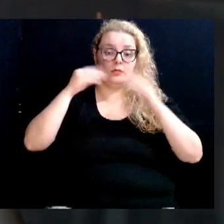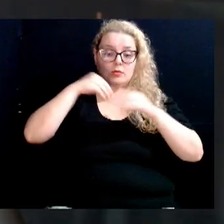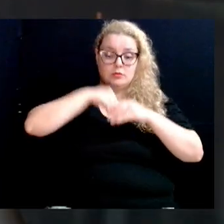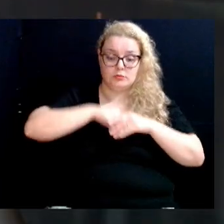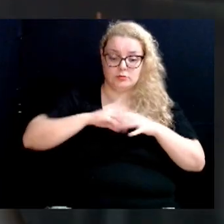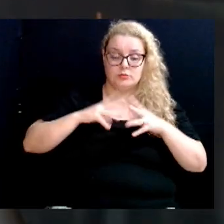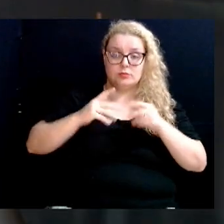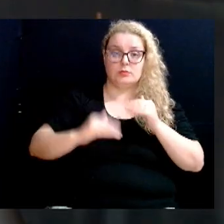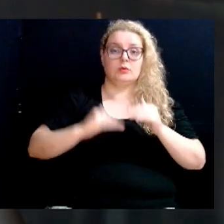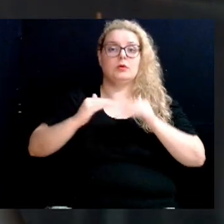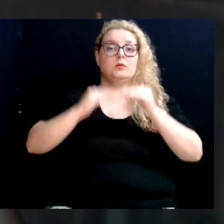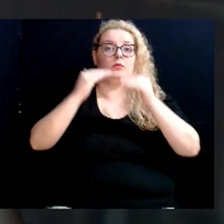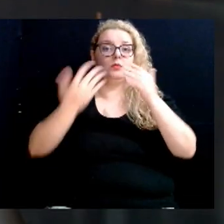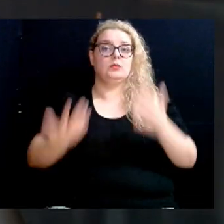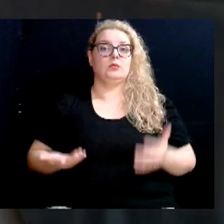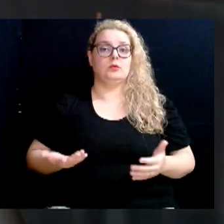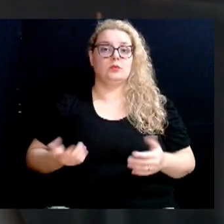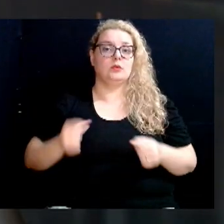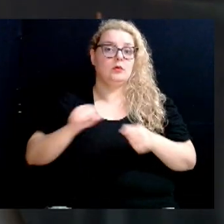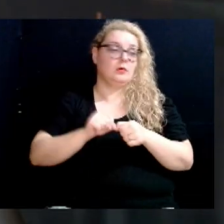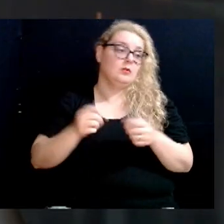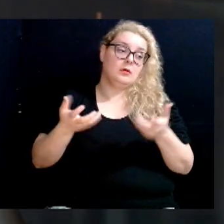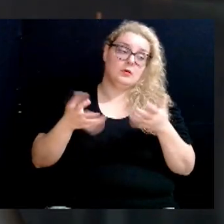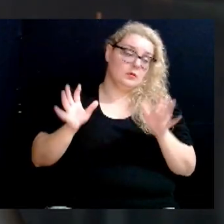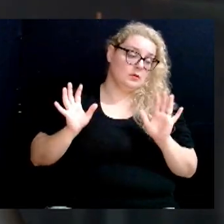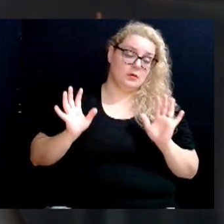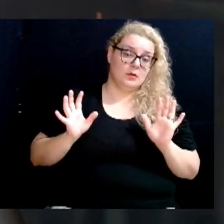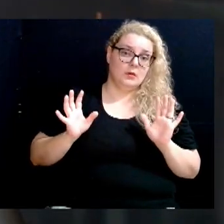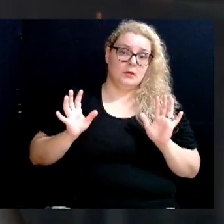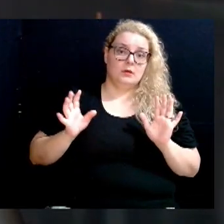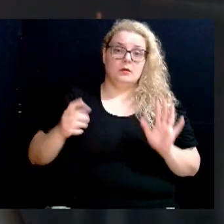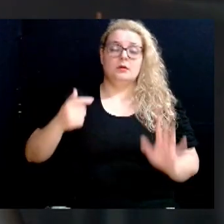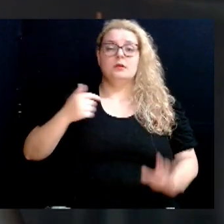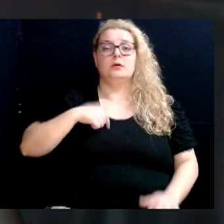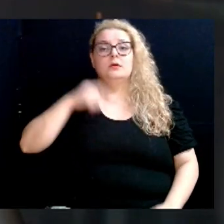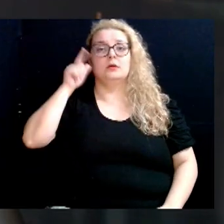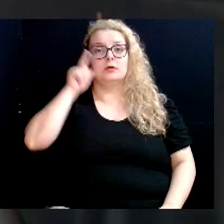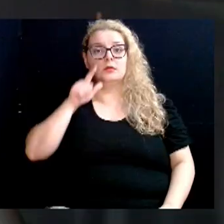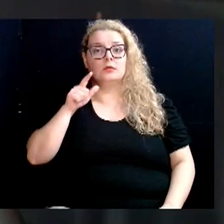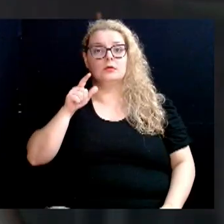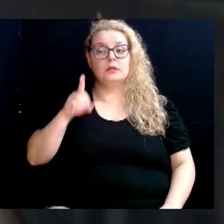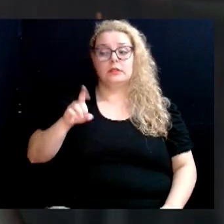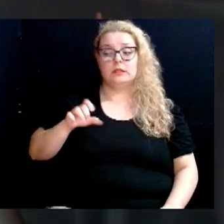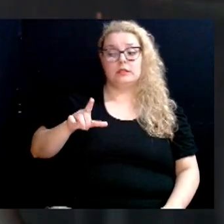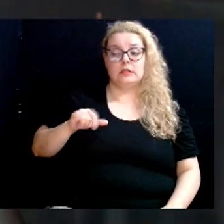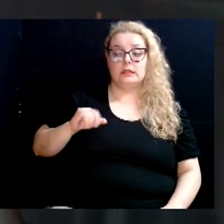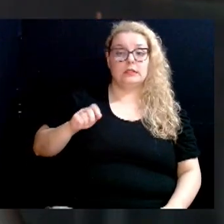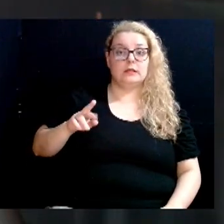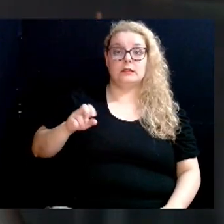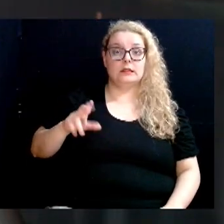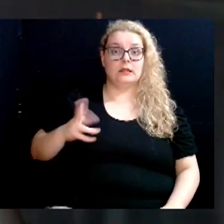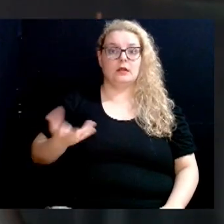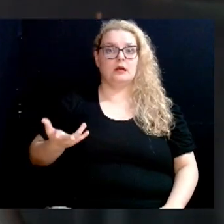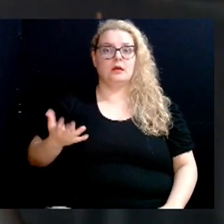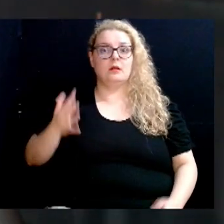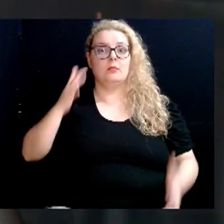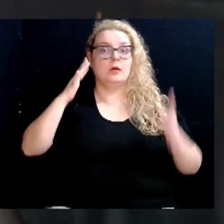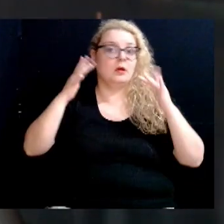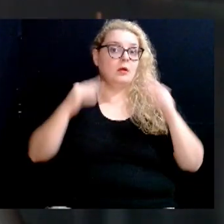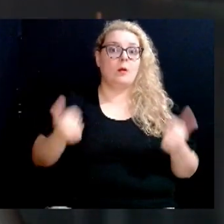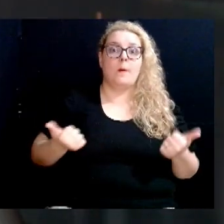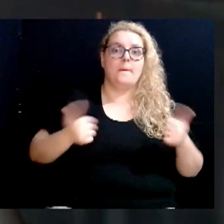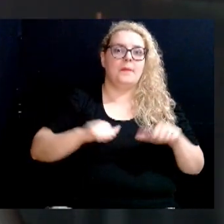construindo, eu faço o que eu quiser. Eu ainda consigo delirar a ponto de fantasiar o pior cenário, mas fui eu que